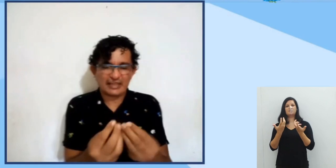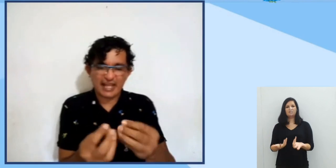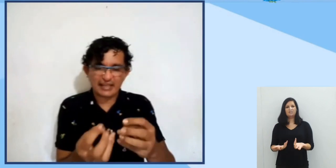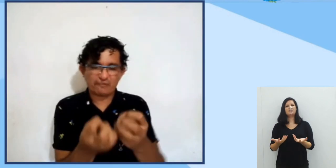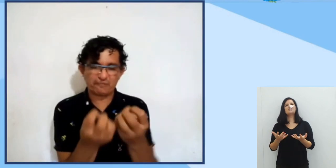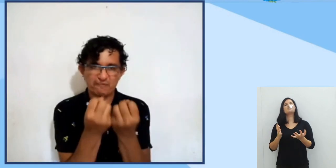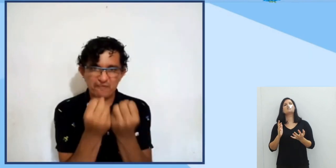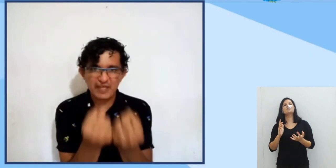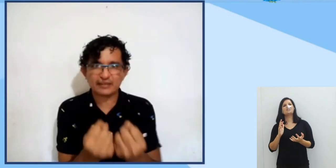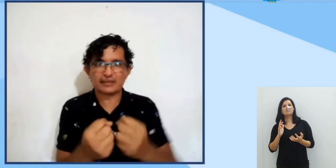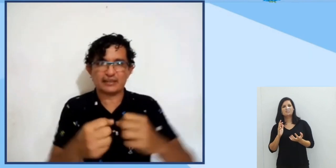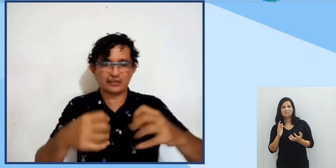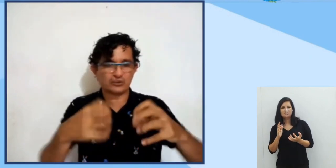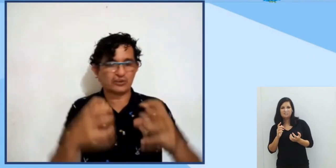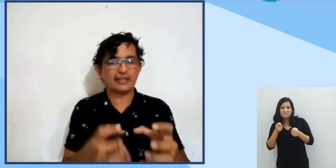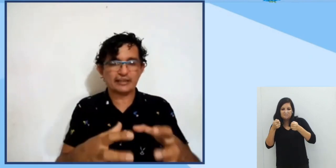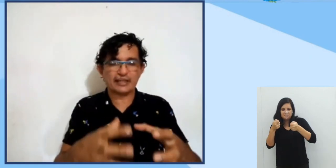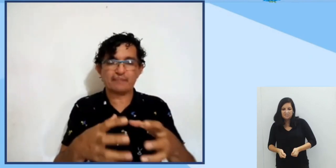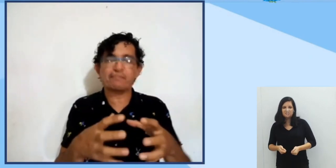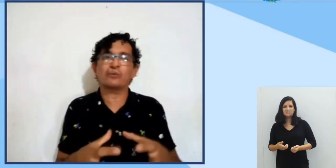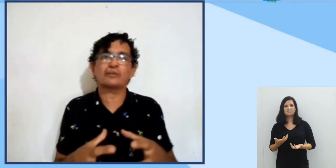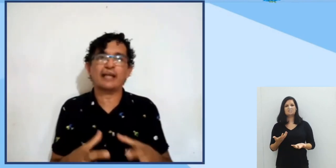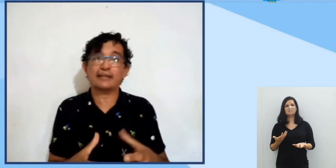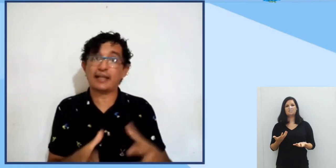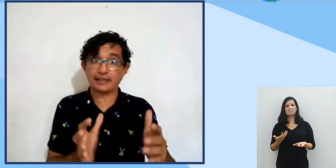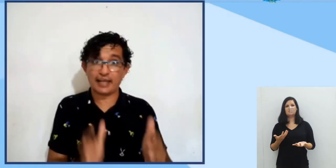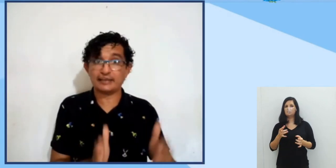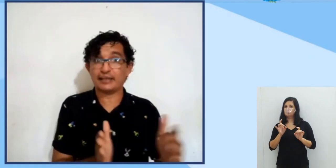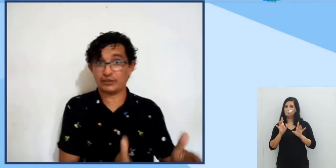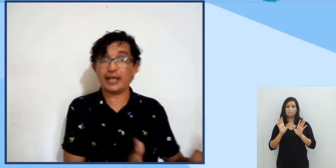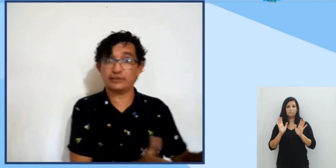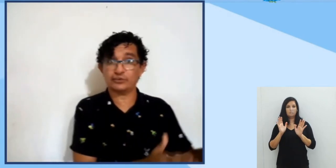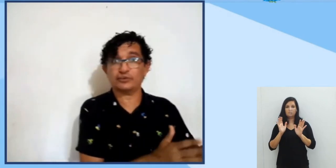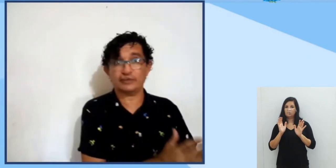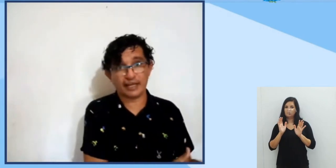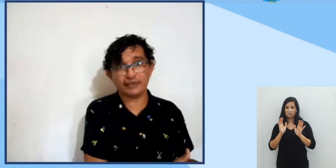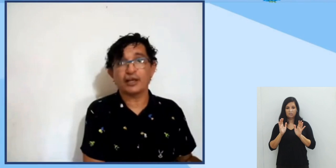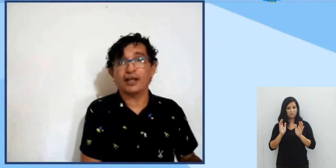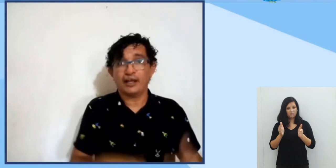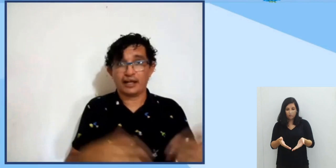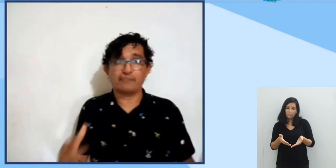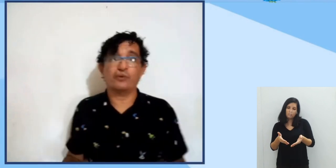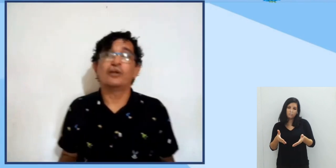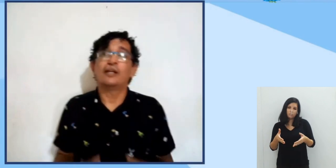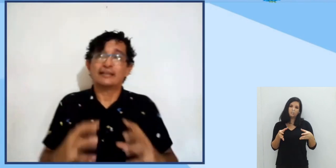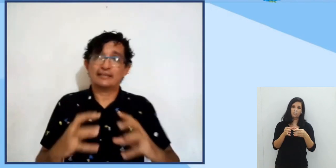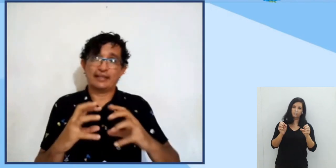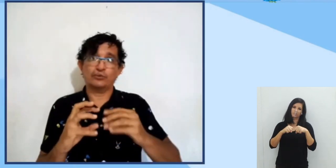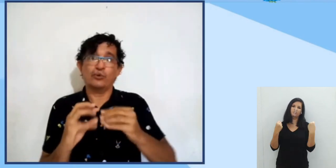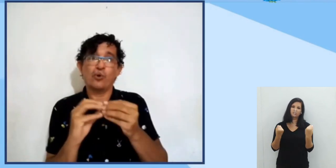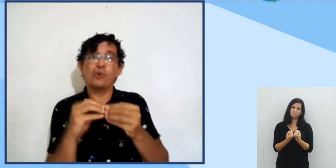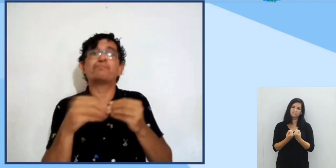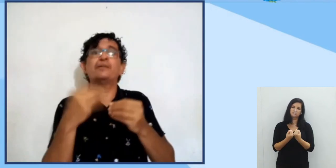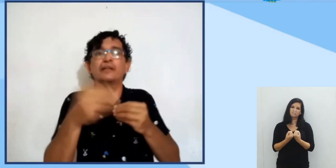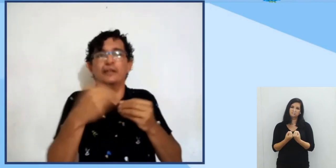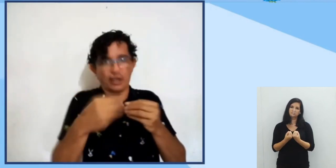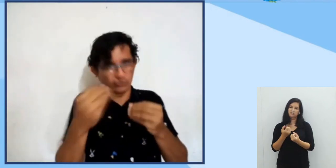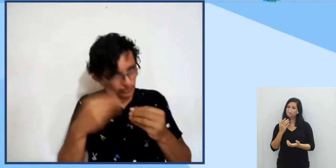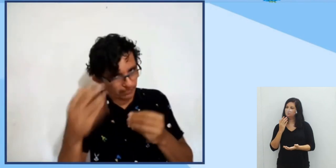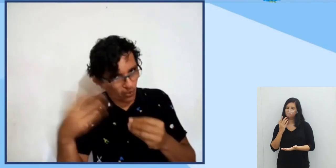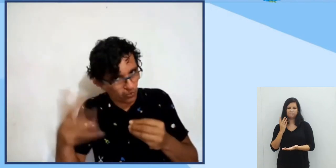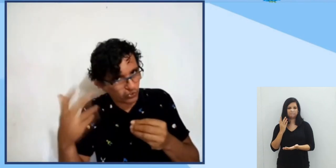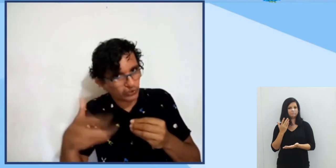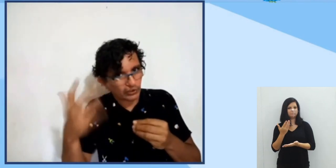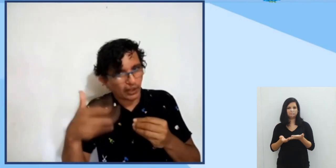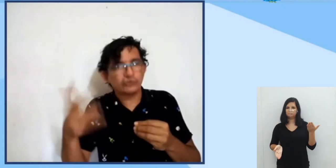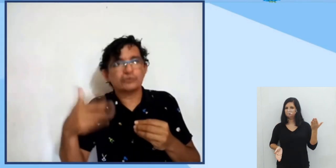essa sociedade fixa, essa sociedade que era pautada nas classes sociais, acabou sendo rompida